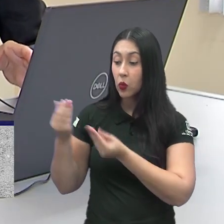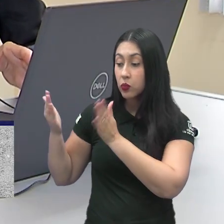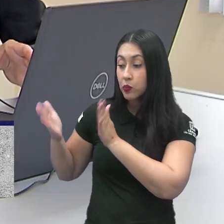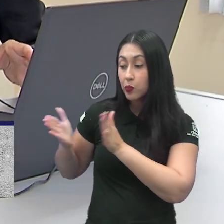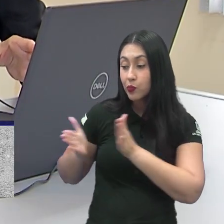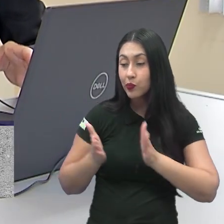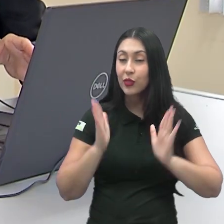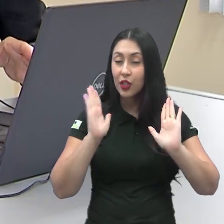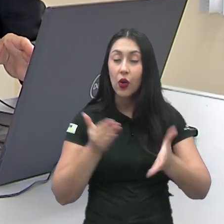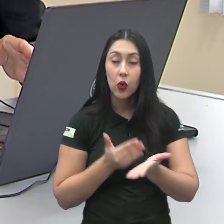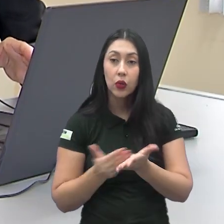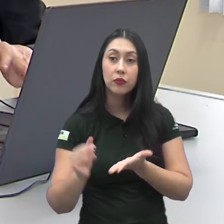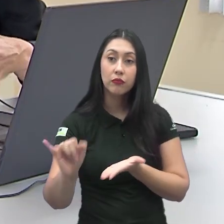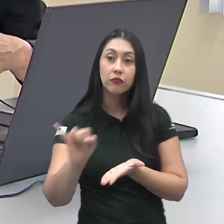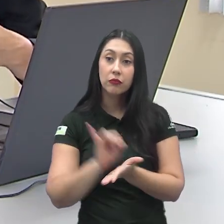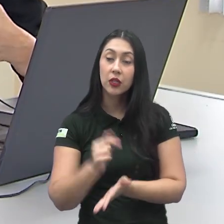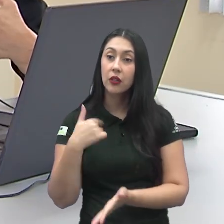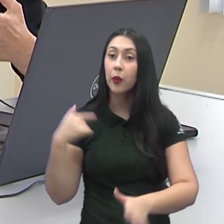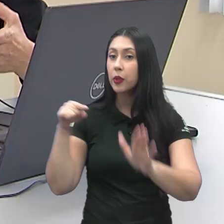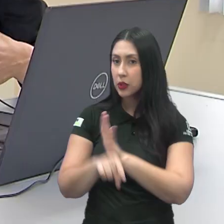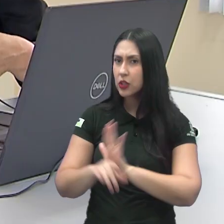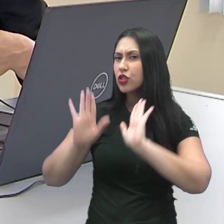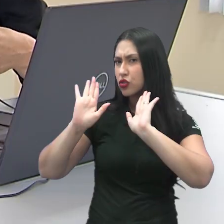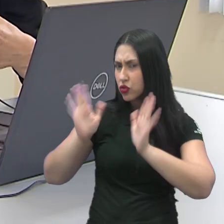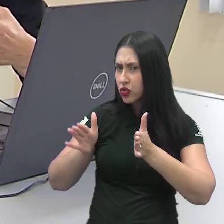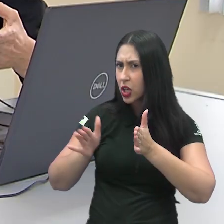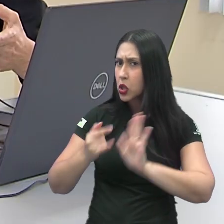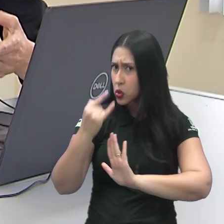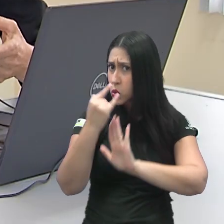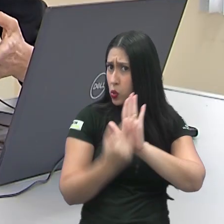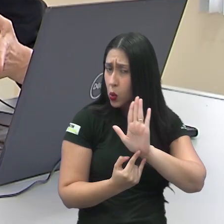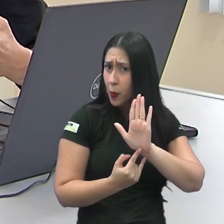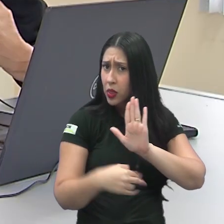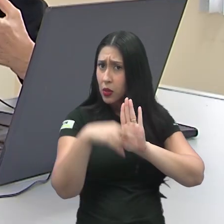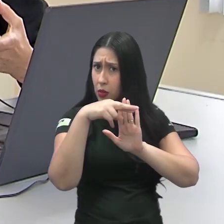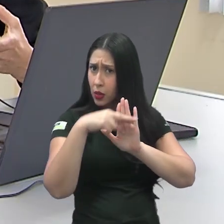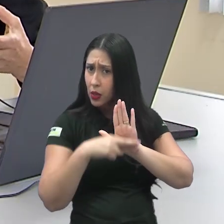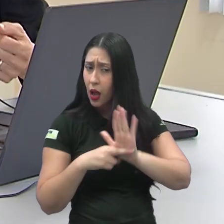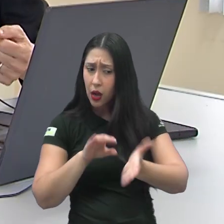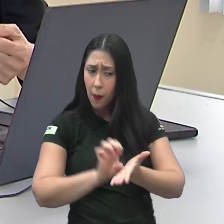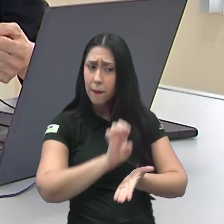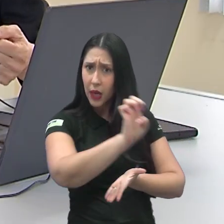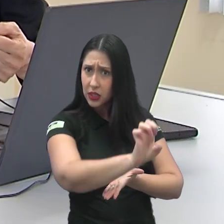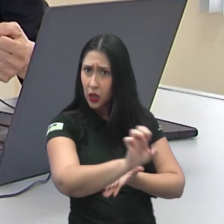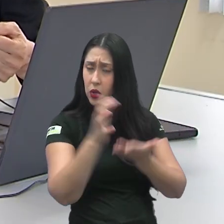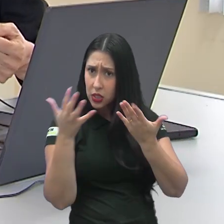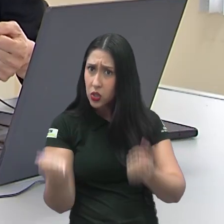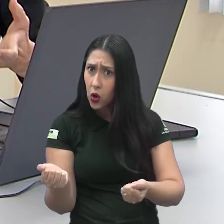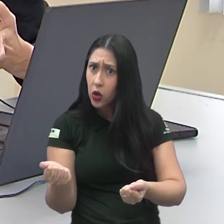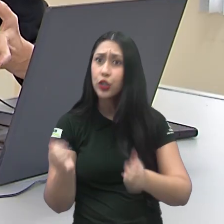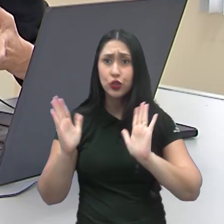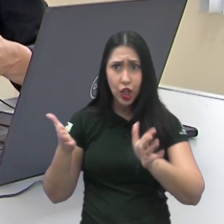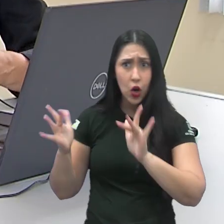iniciamos o processo de importação, se ele recebeu o nosso shipping instruction e como que tá, se ele já entrou em